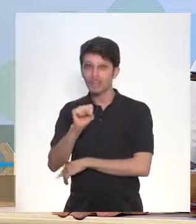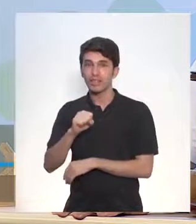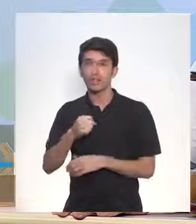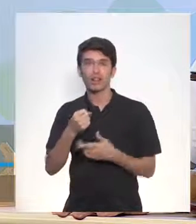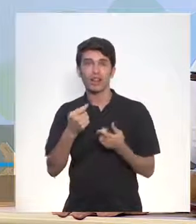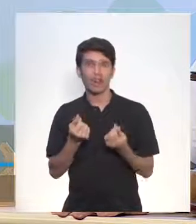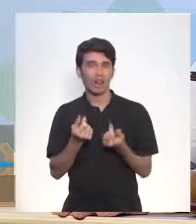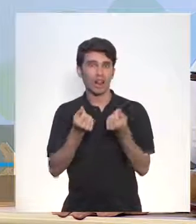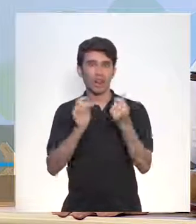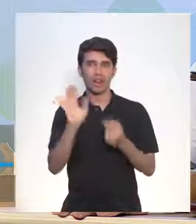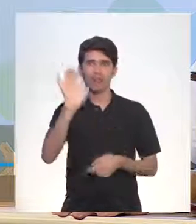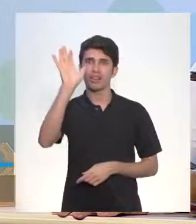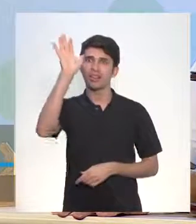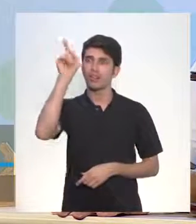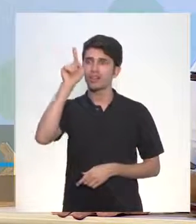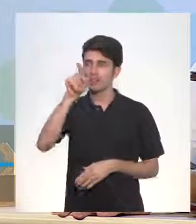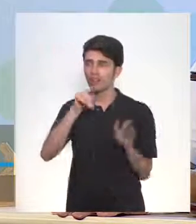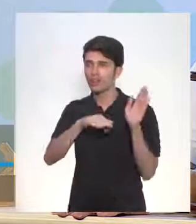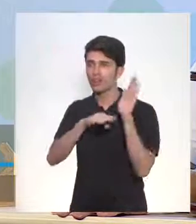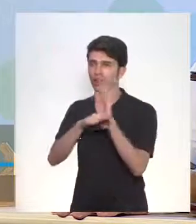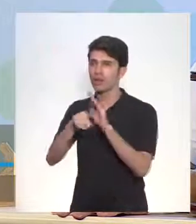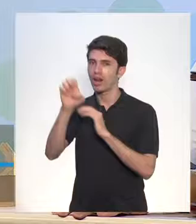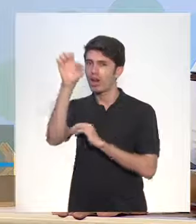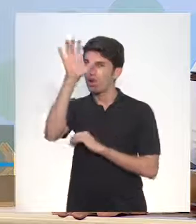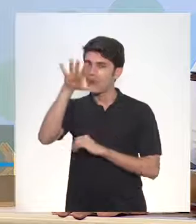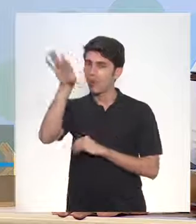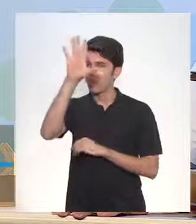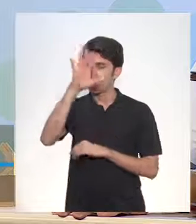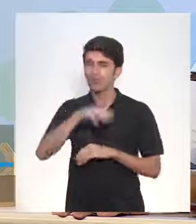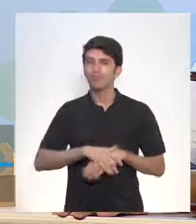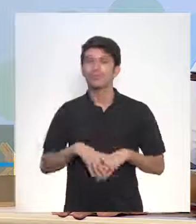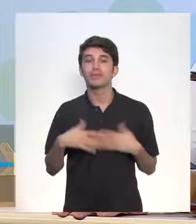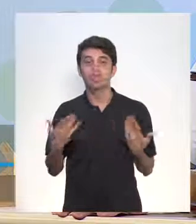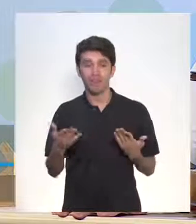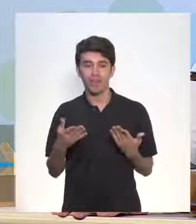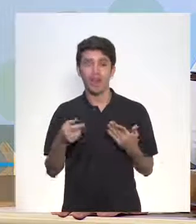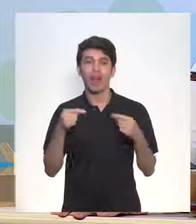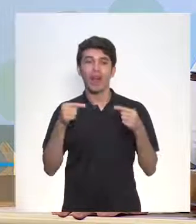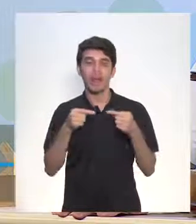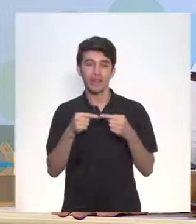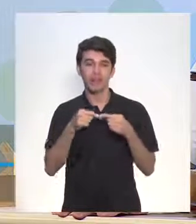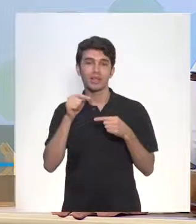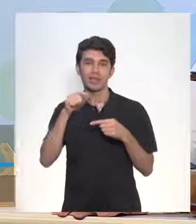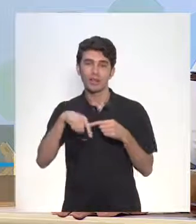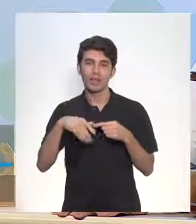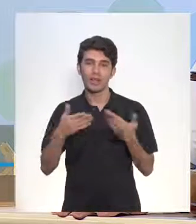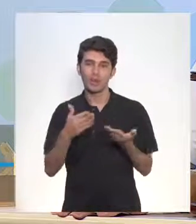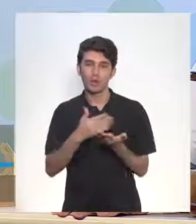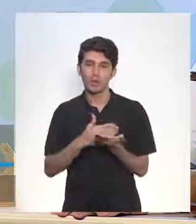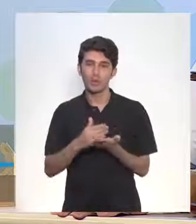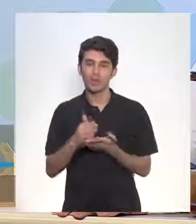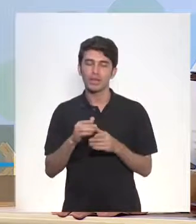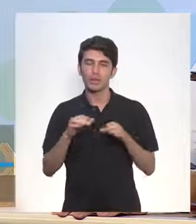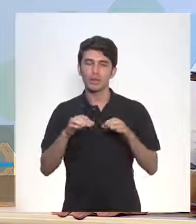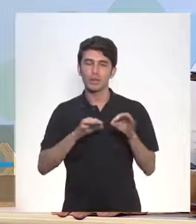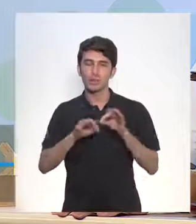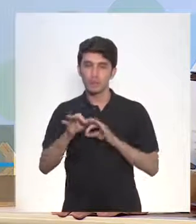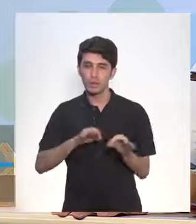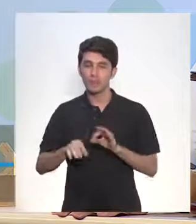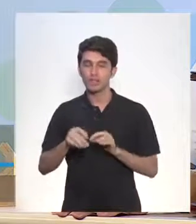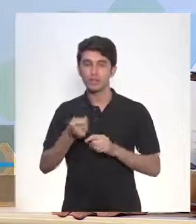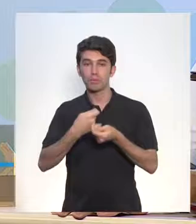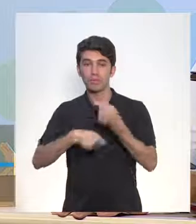aqui um contexto histórico onde está inserido o mercantilismo, está bem? Poderíamos aqui usar vários outros